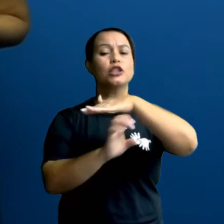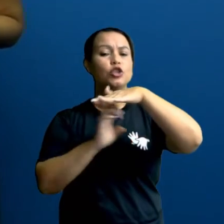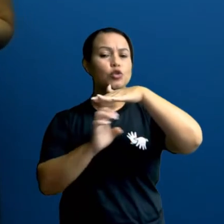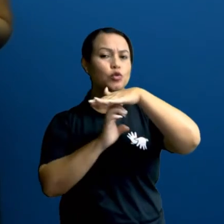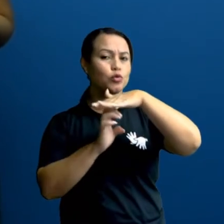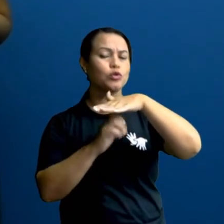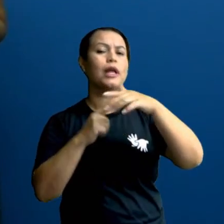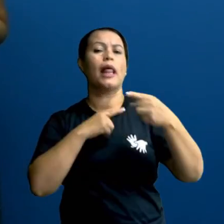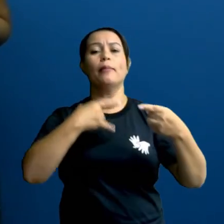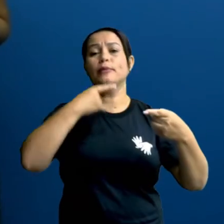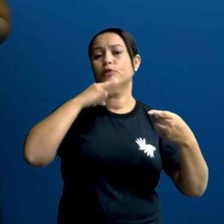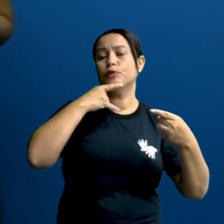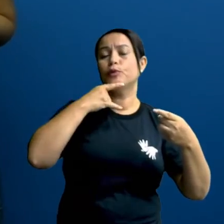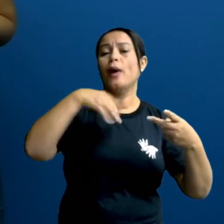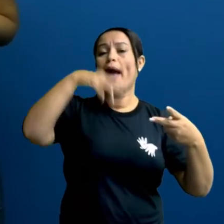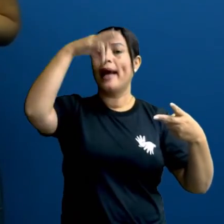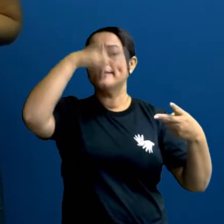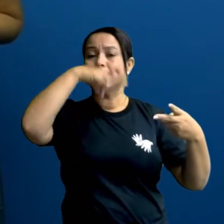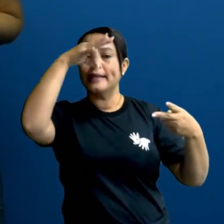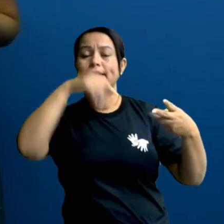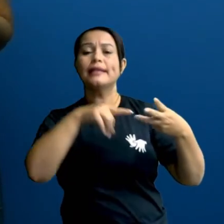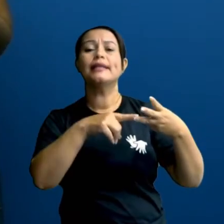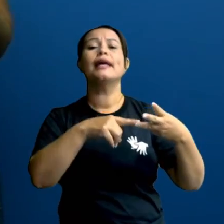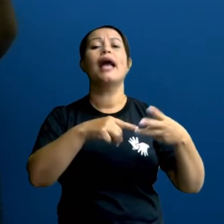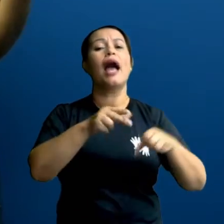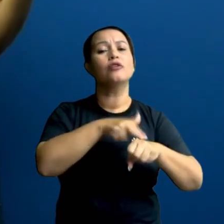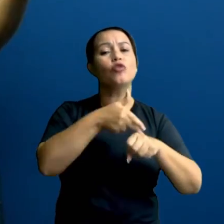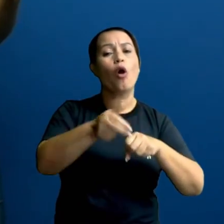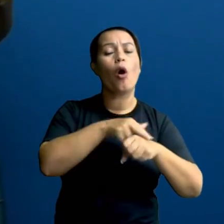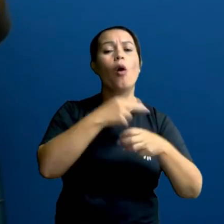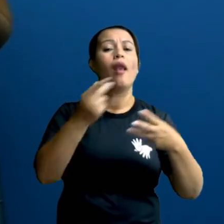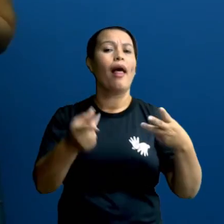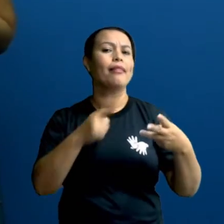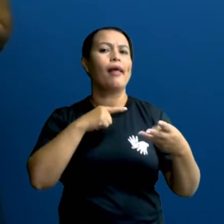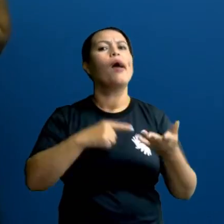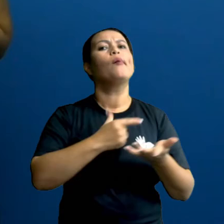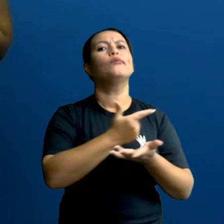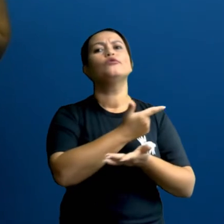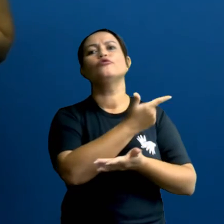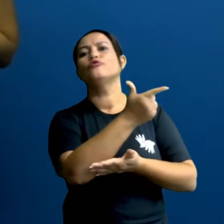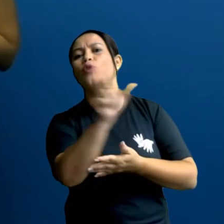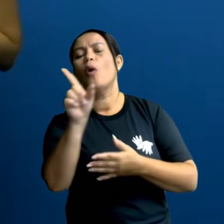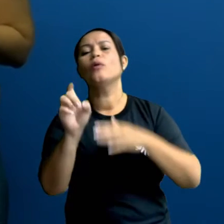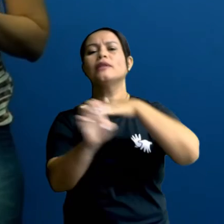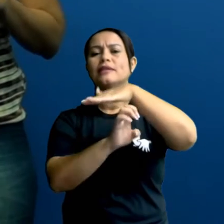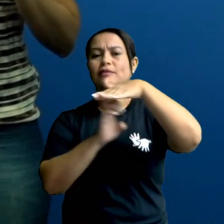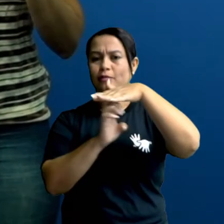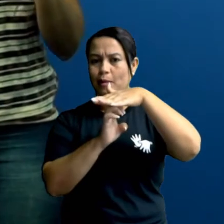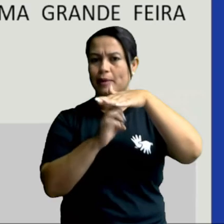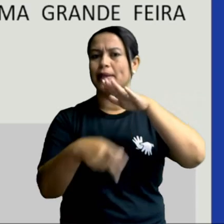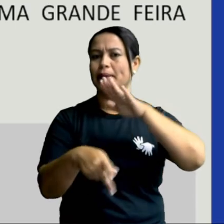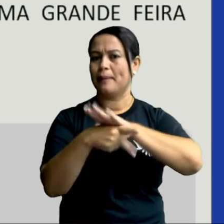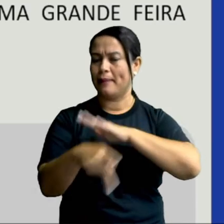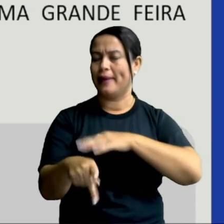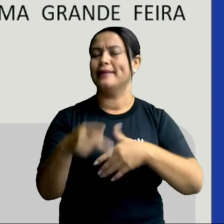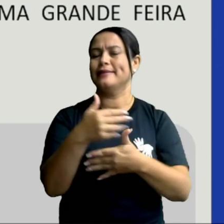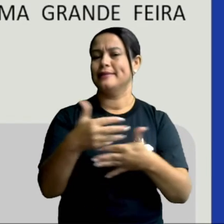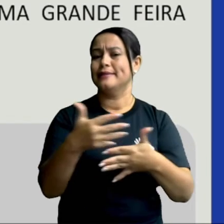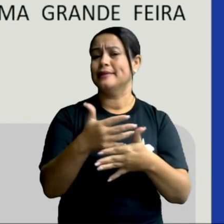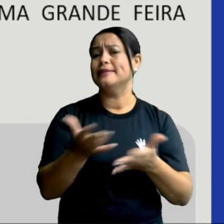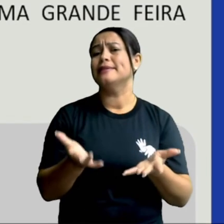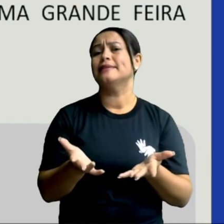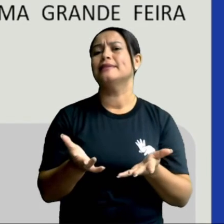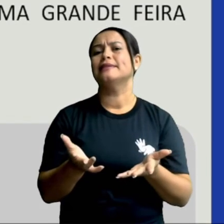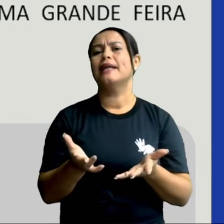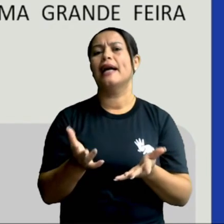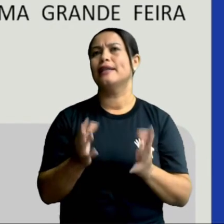engarrafamentos Pitu, a Sadia, a Mondolês, temos outras fábricas na nossa cidade. E aí não ia caber